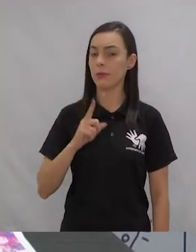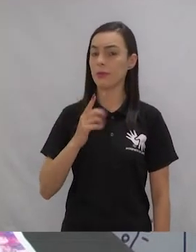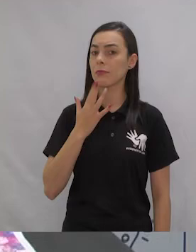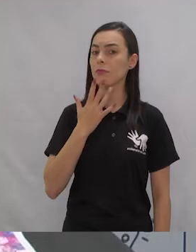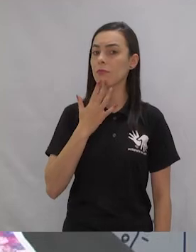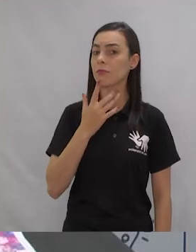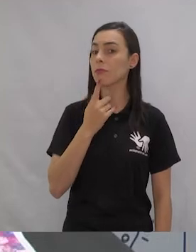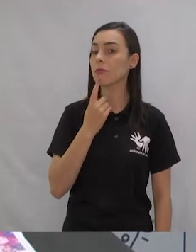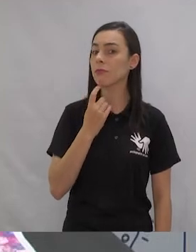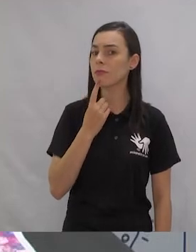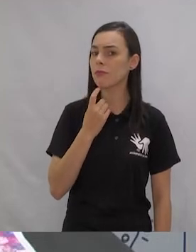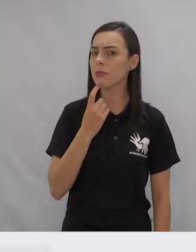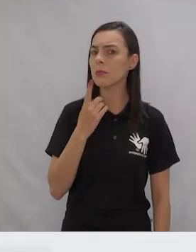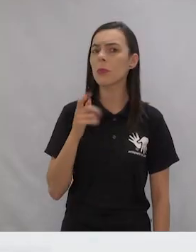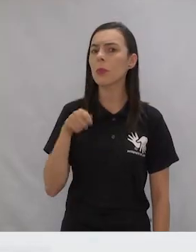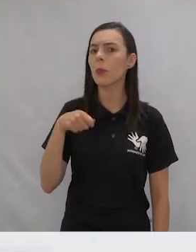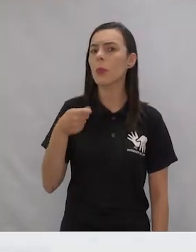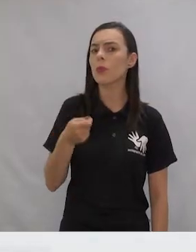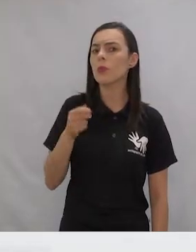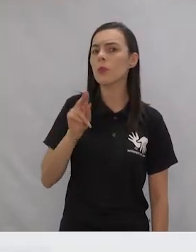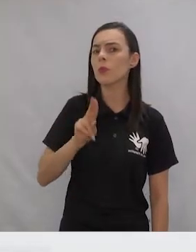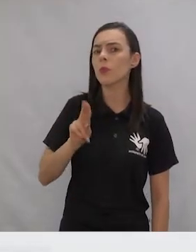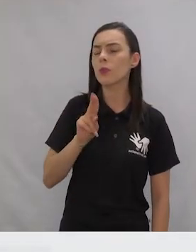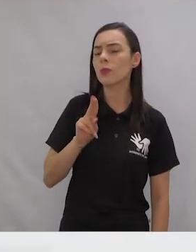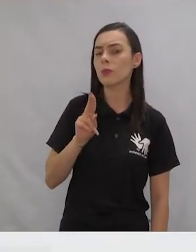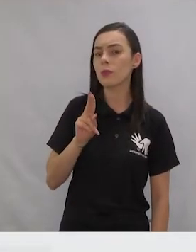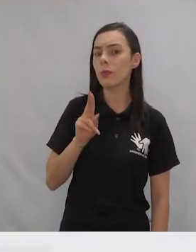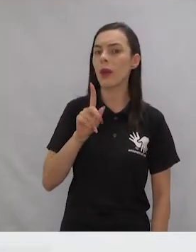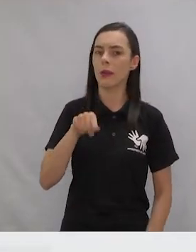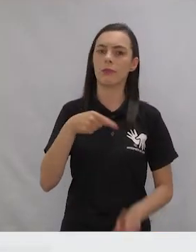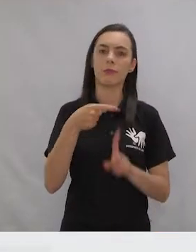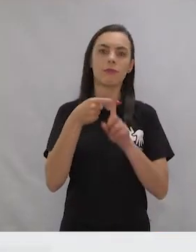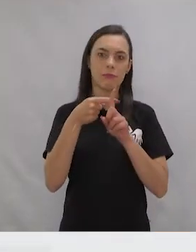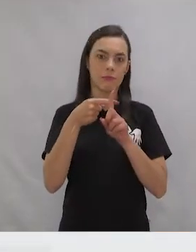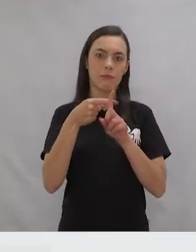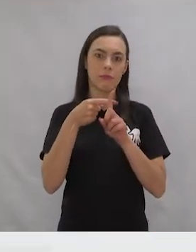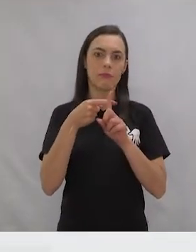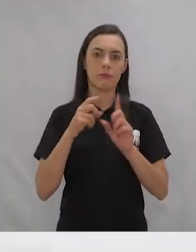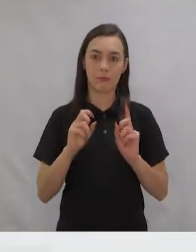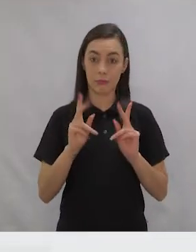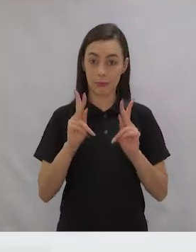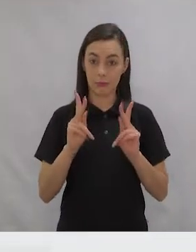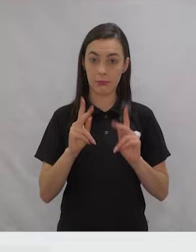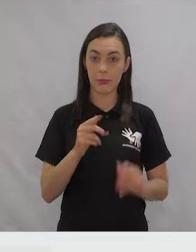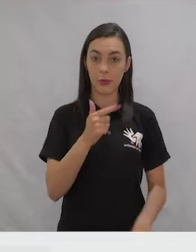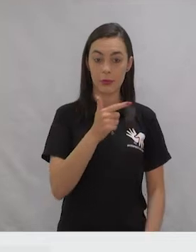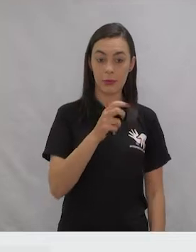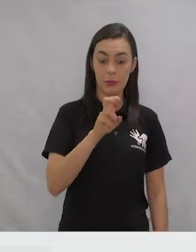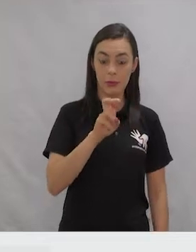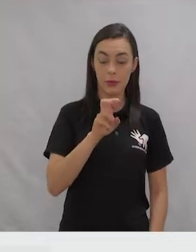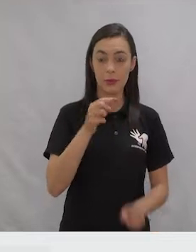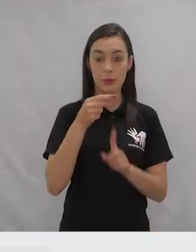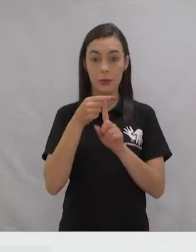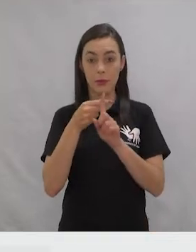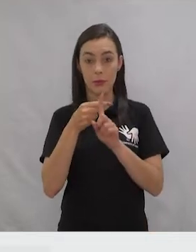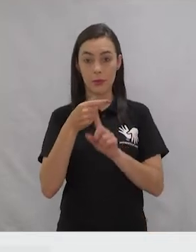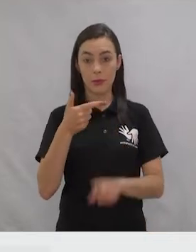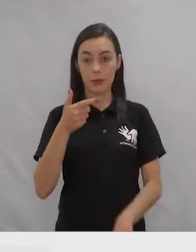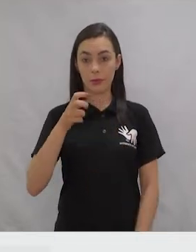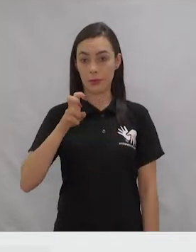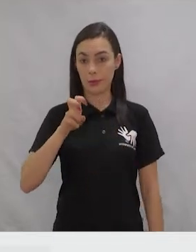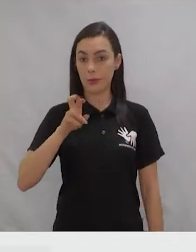em vermelho. Qual é o sinal desta operação? É o mais, certo? 25